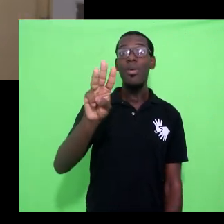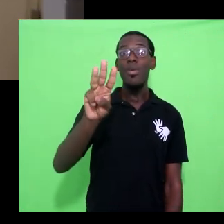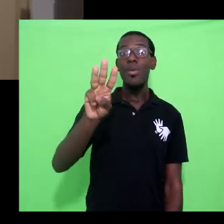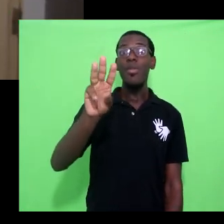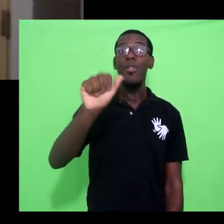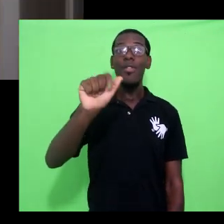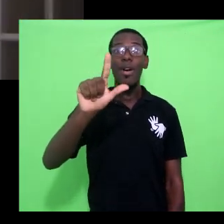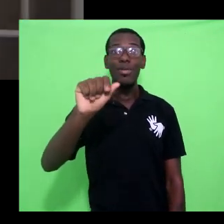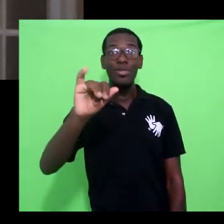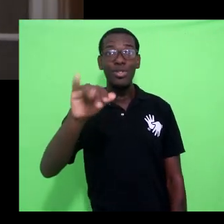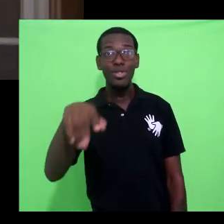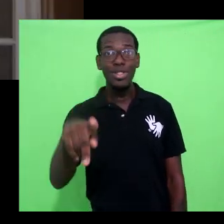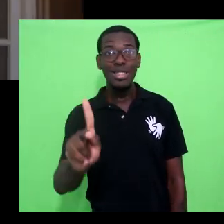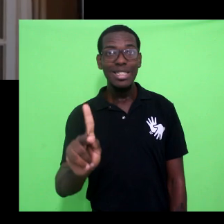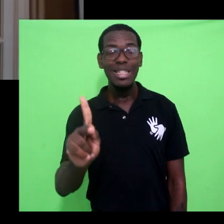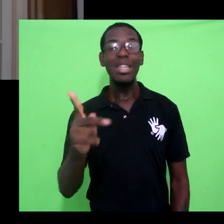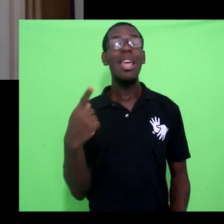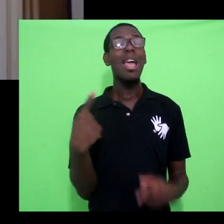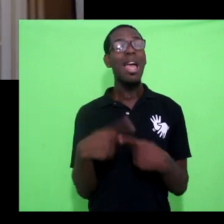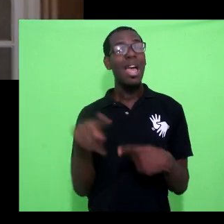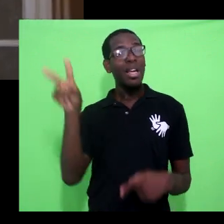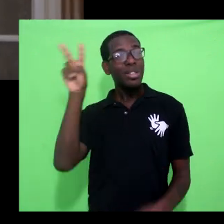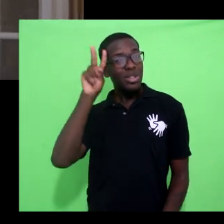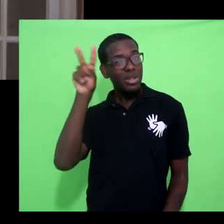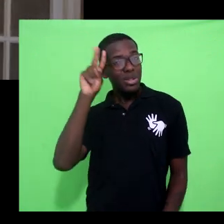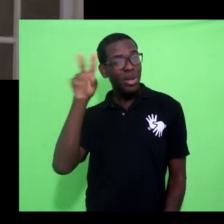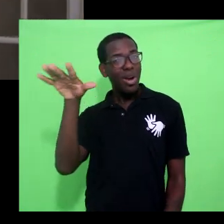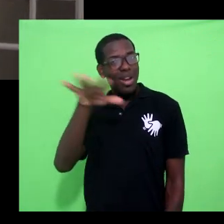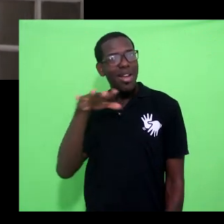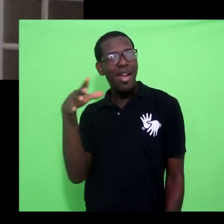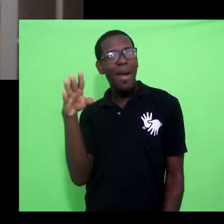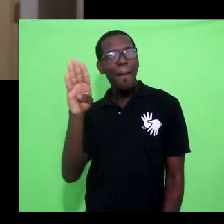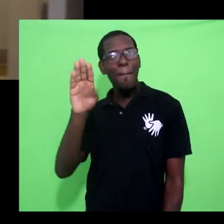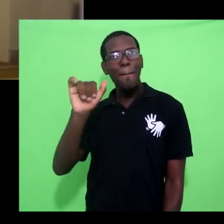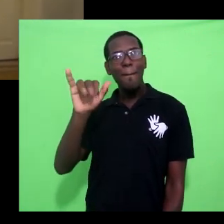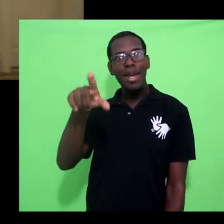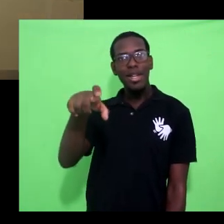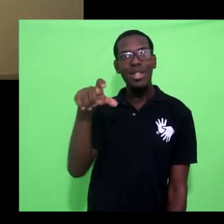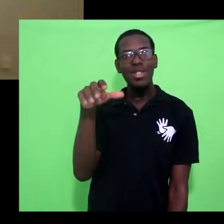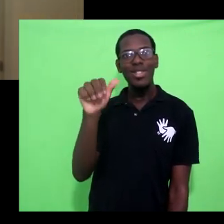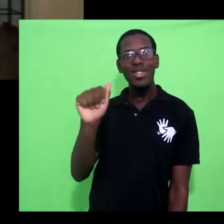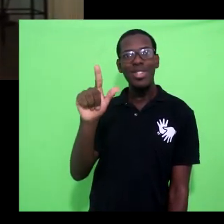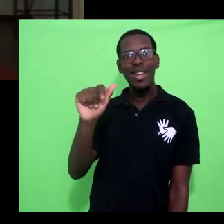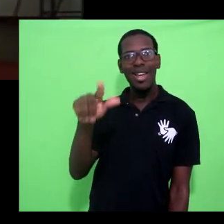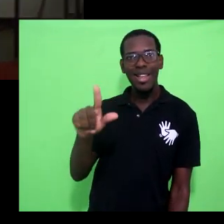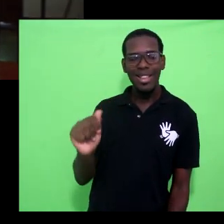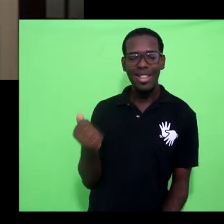já apareceram mais novos companheiros, entre eles o Valdir Pereira,